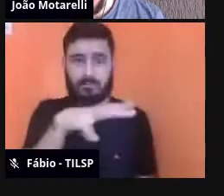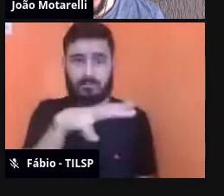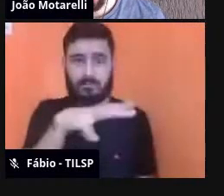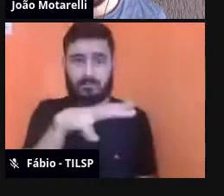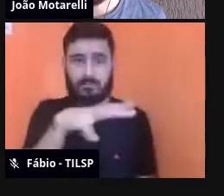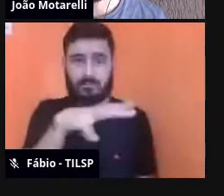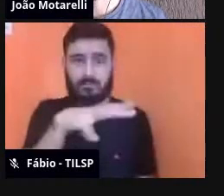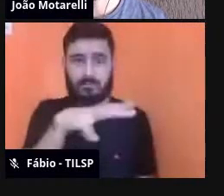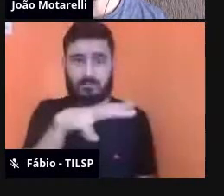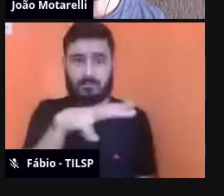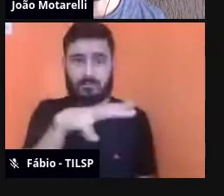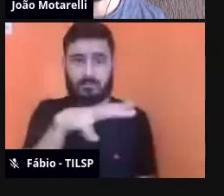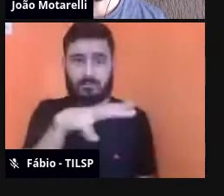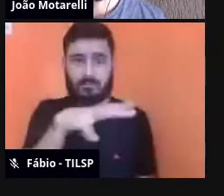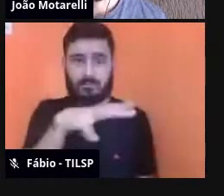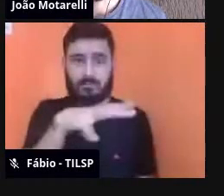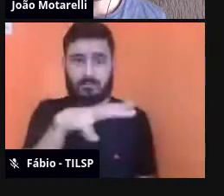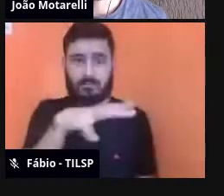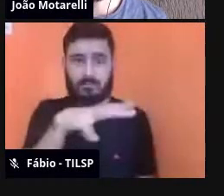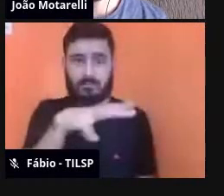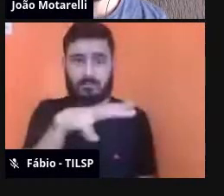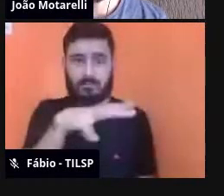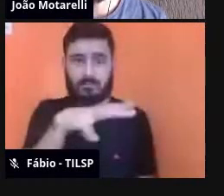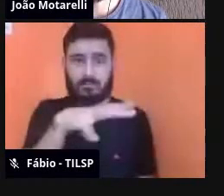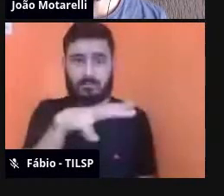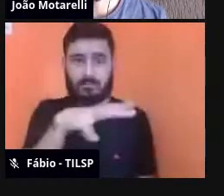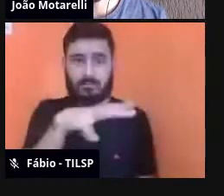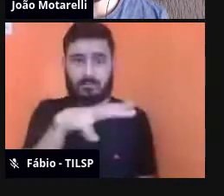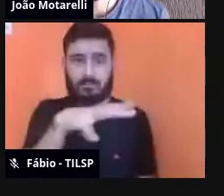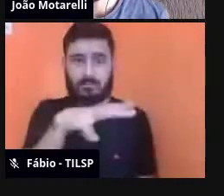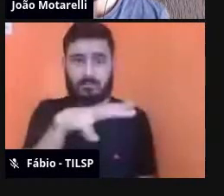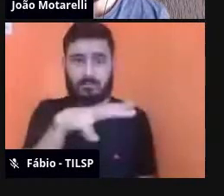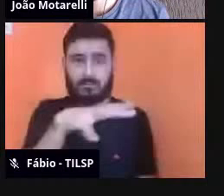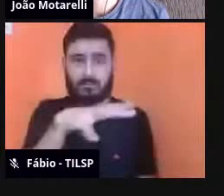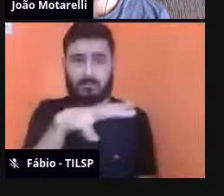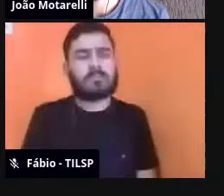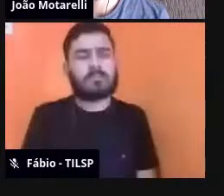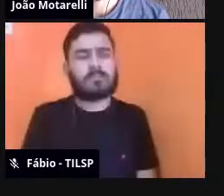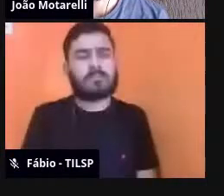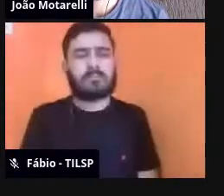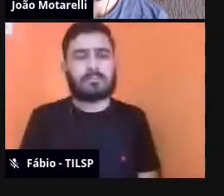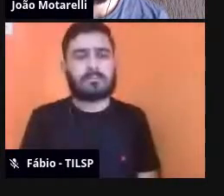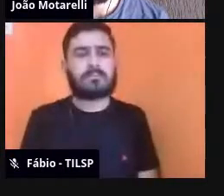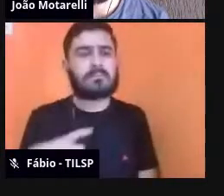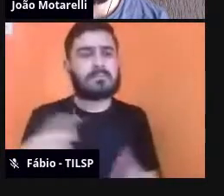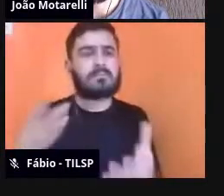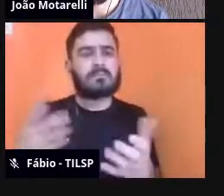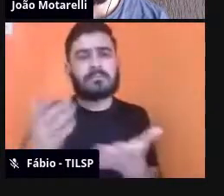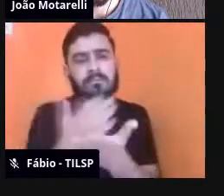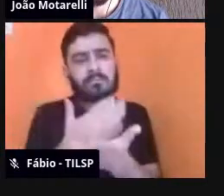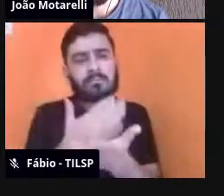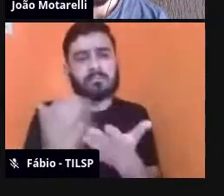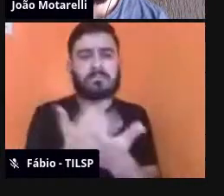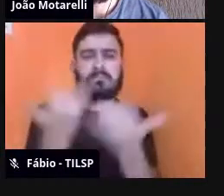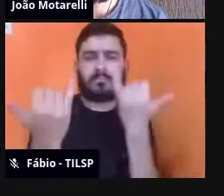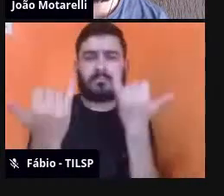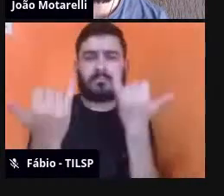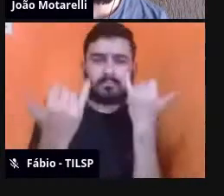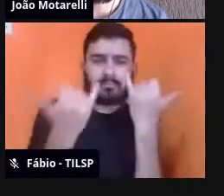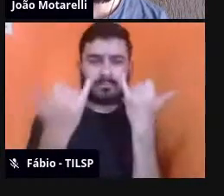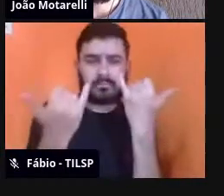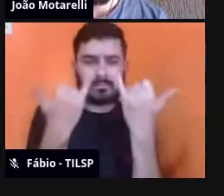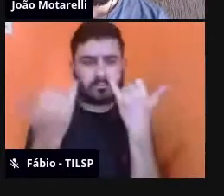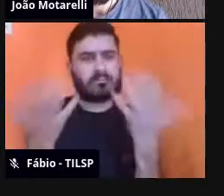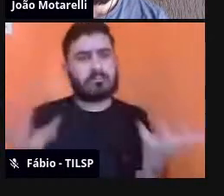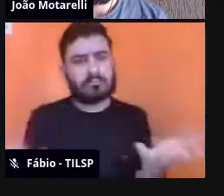trazer alguns dados aqui para a gente discutir. Esse é um artigo que fala sobre o aumento da prevalência do transtorno alimentar nos